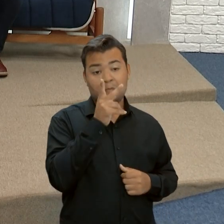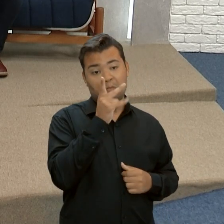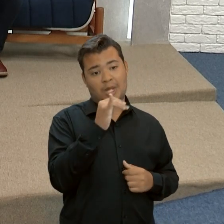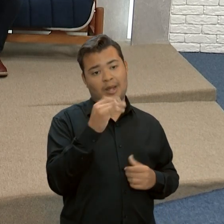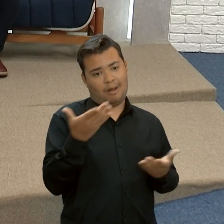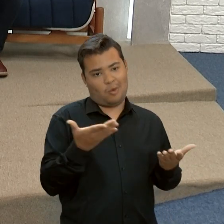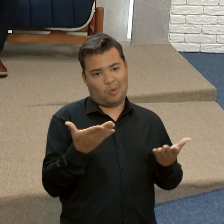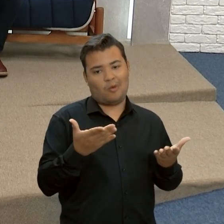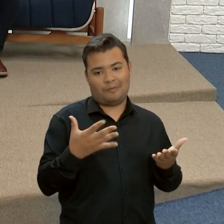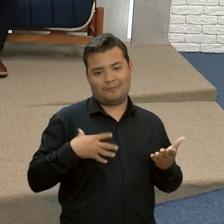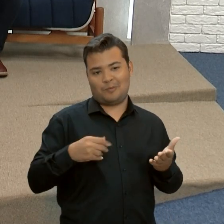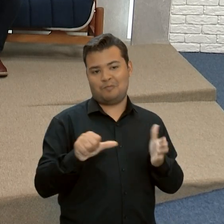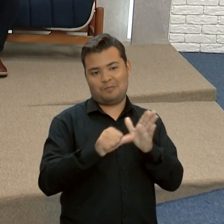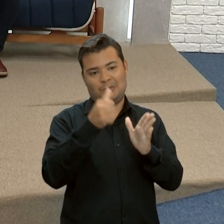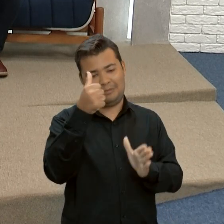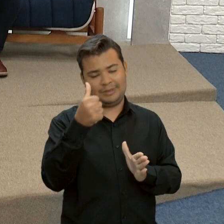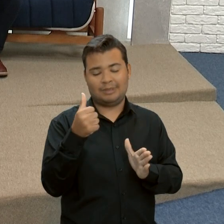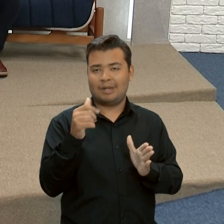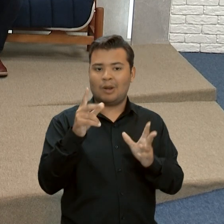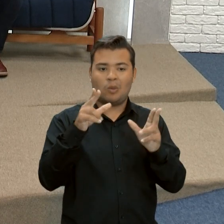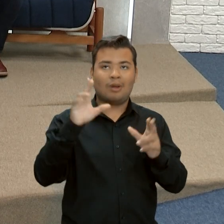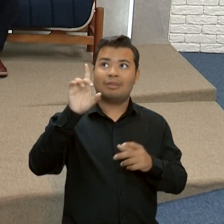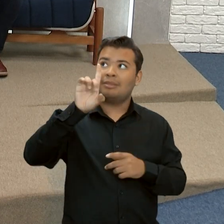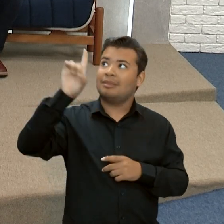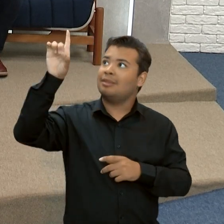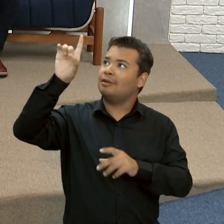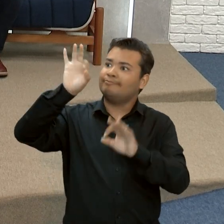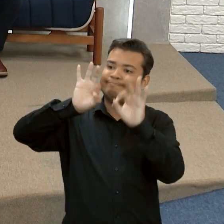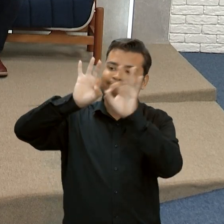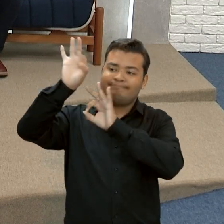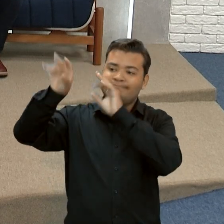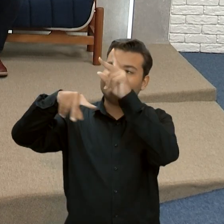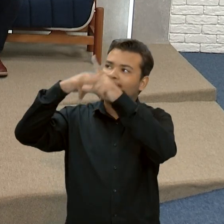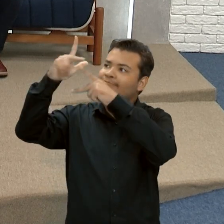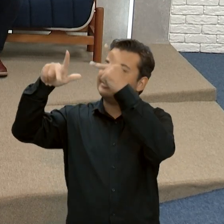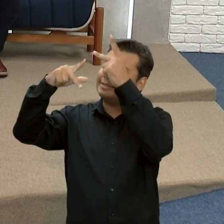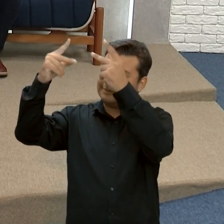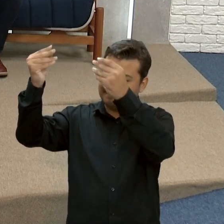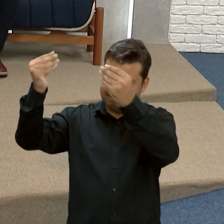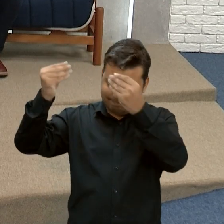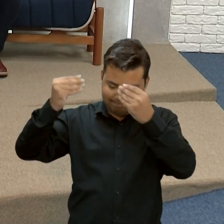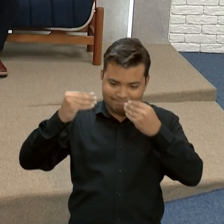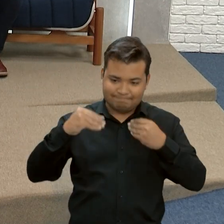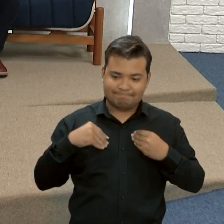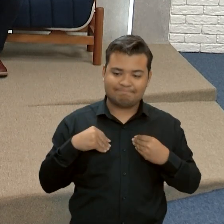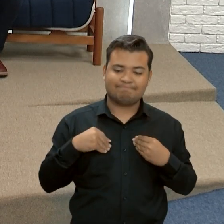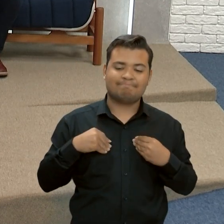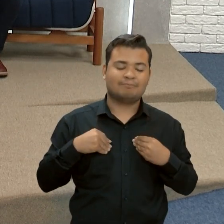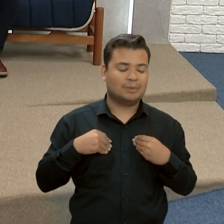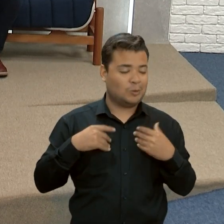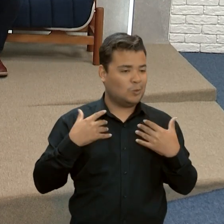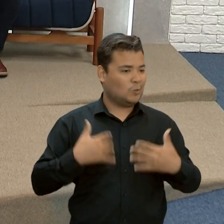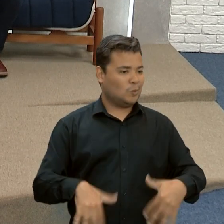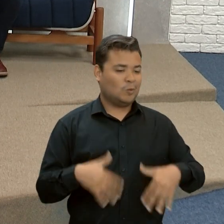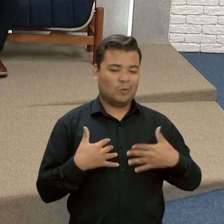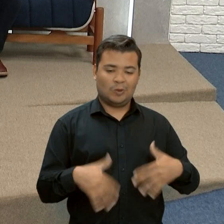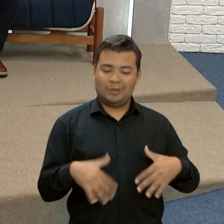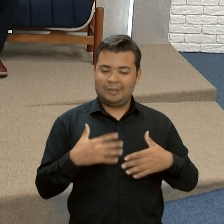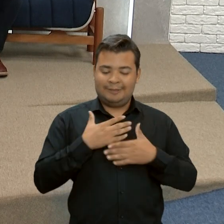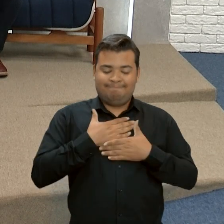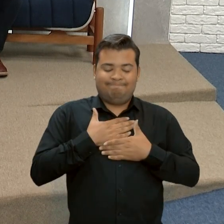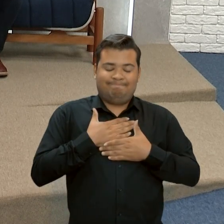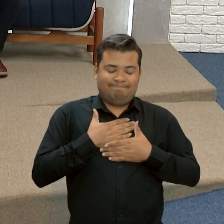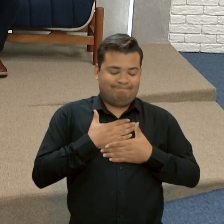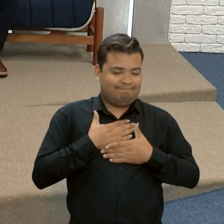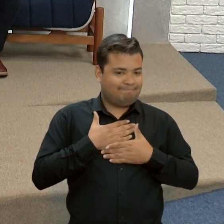Samuel, foi um presente de Deus na nossa vida. Samuel, nossa, está sendo tudo